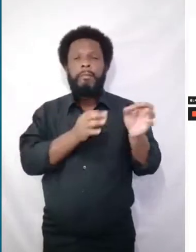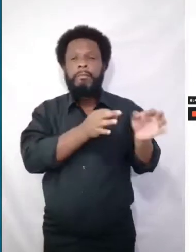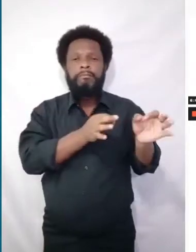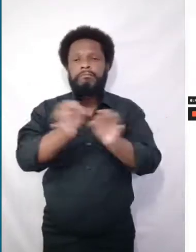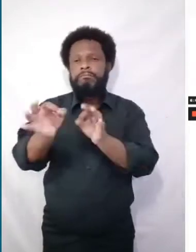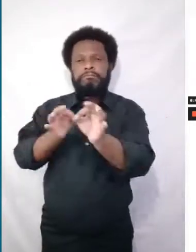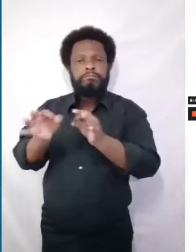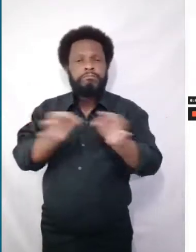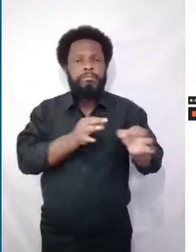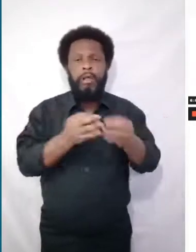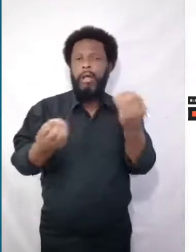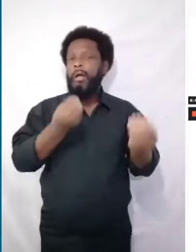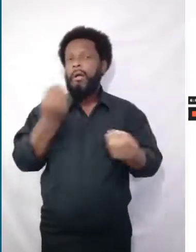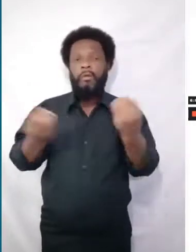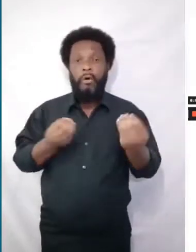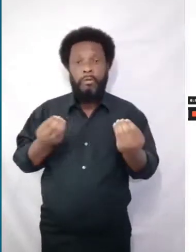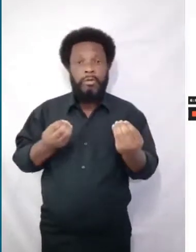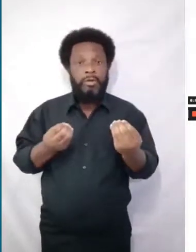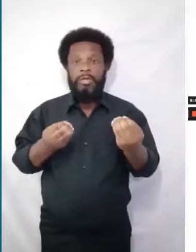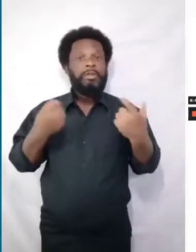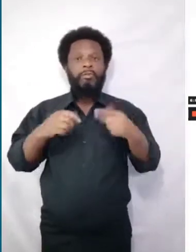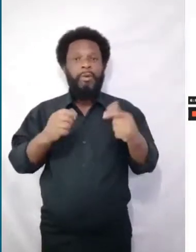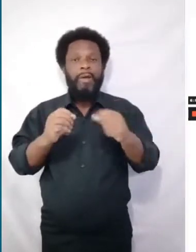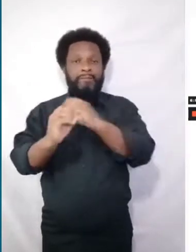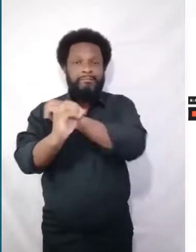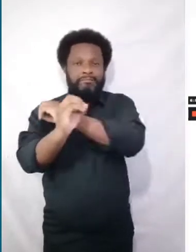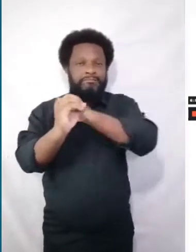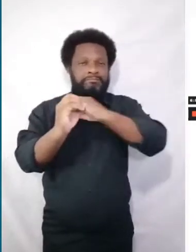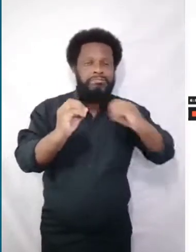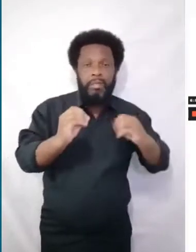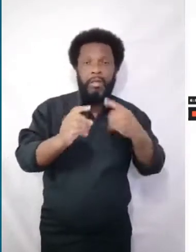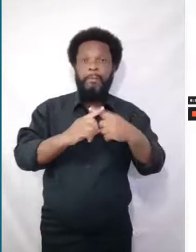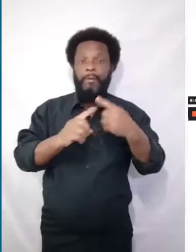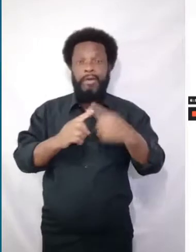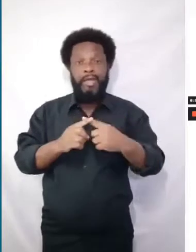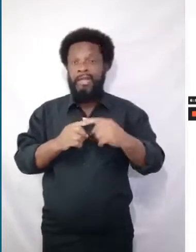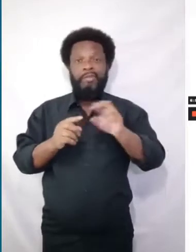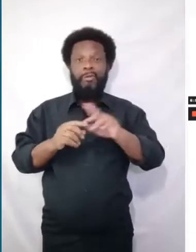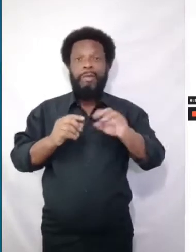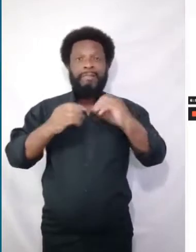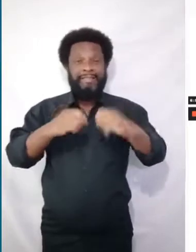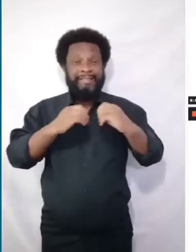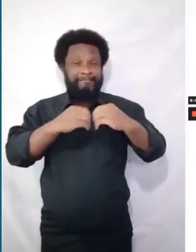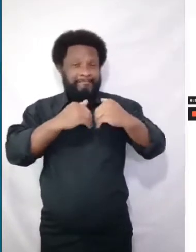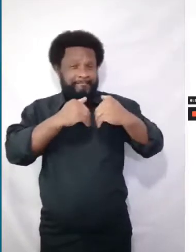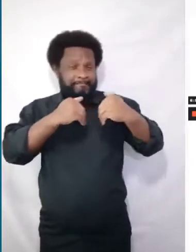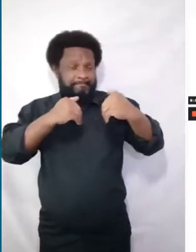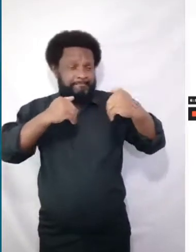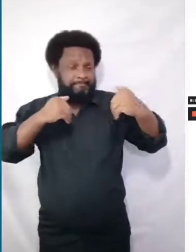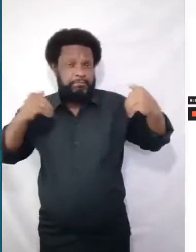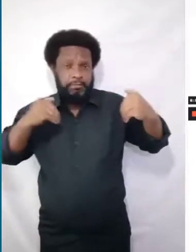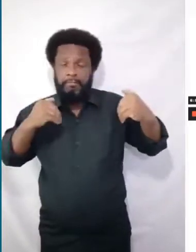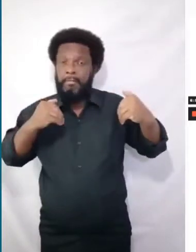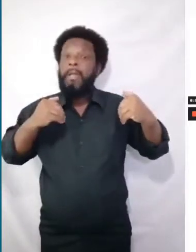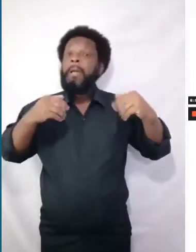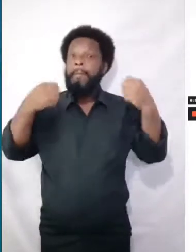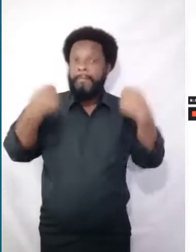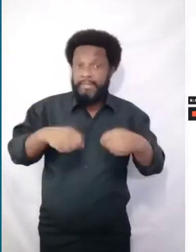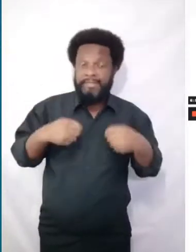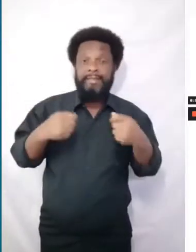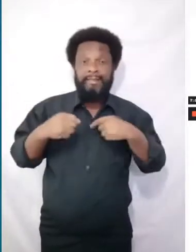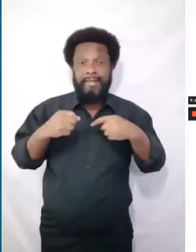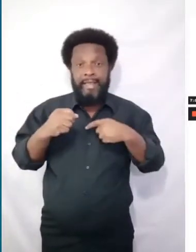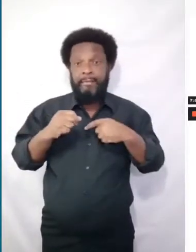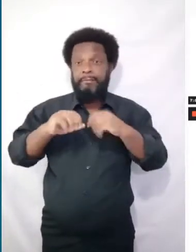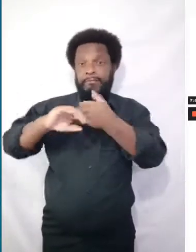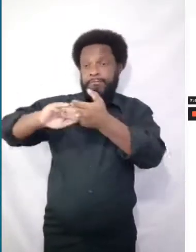fórmula eletrônica dos átomos, tá? A organização, né, como eles estão, não está representando a geometria dessa molécula, porque essa não é a distância